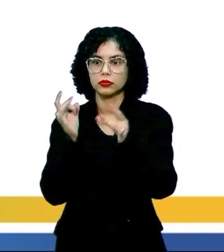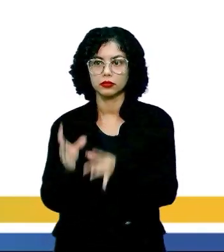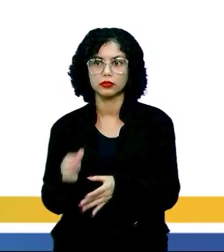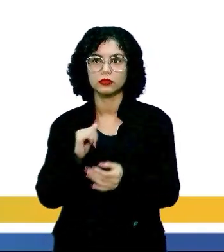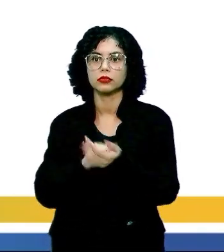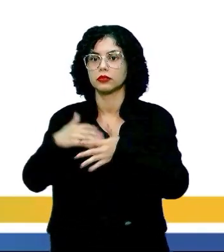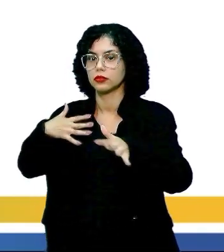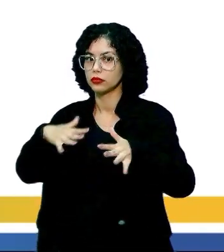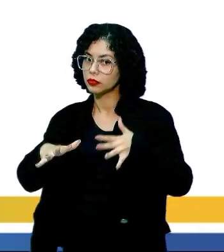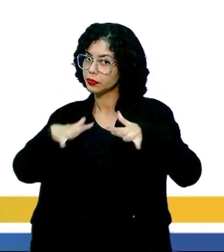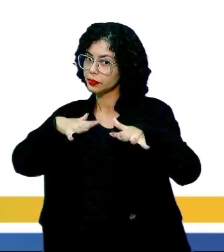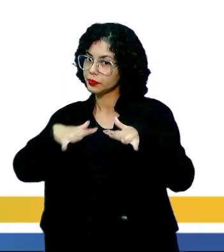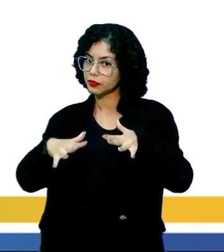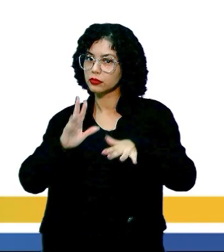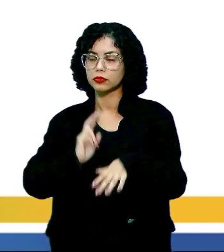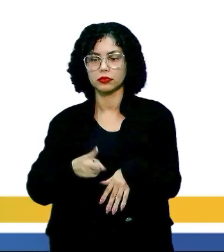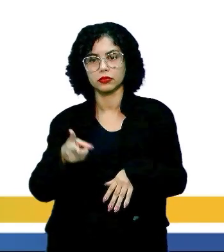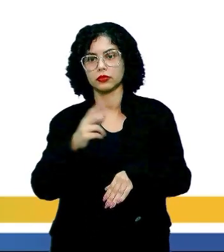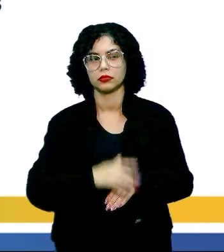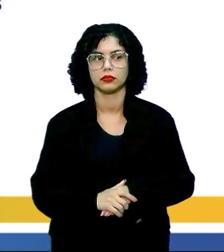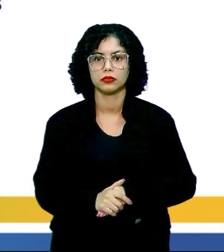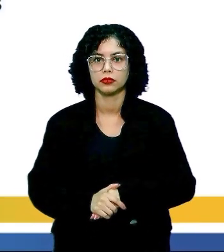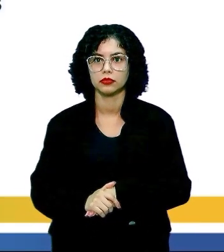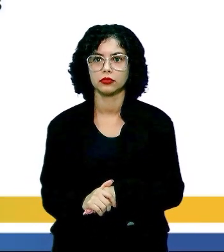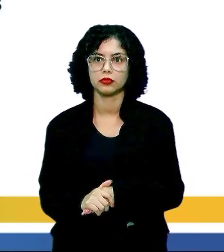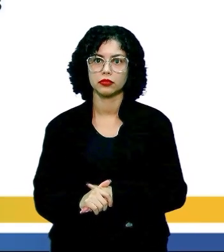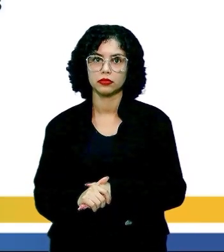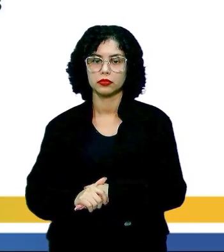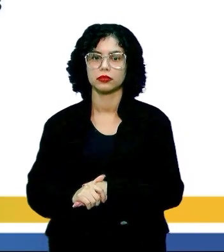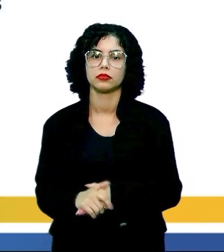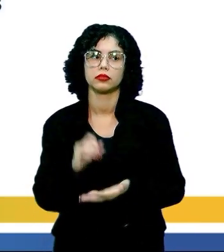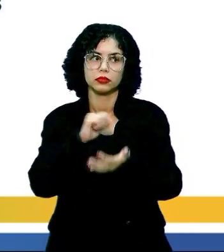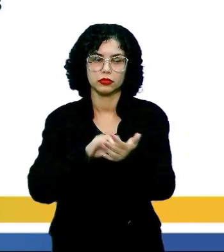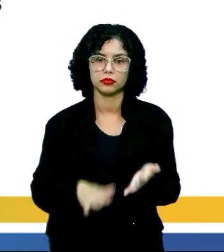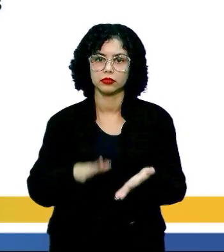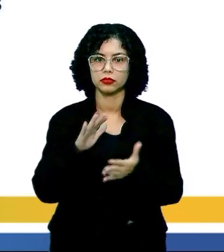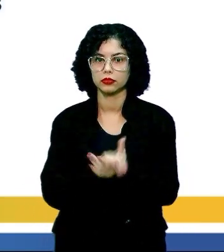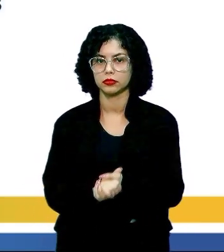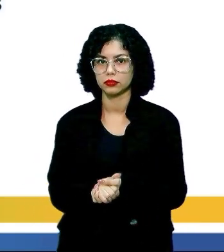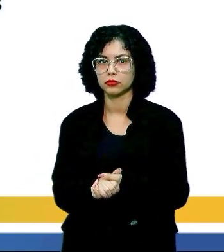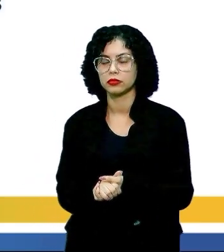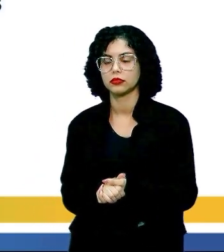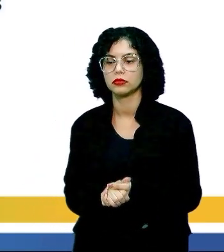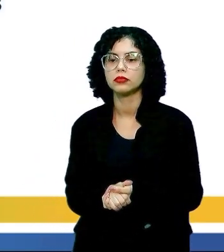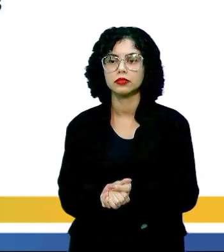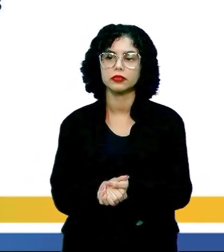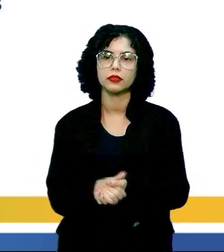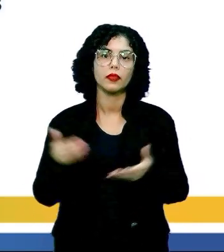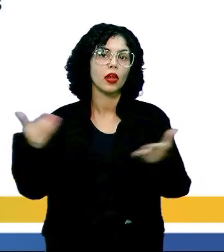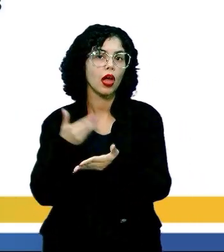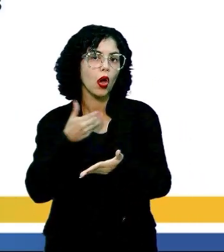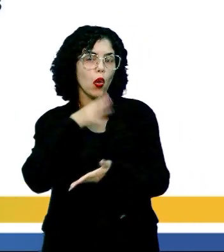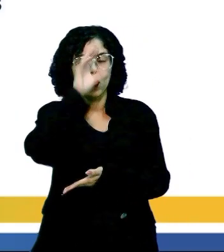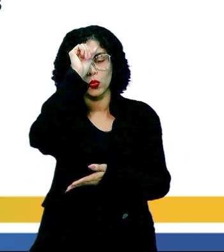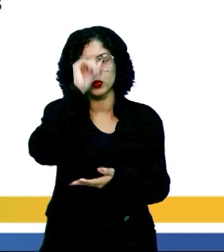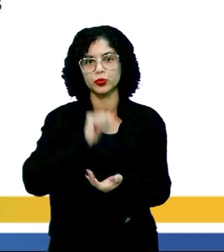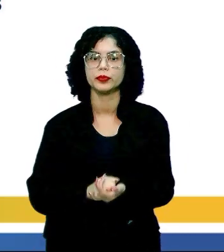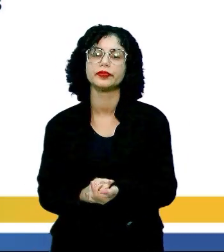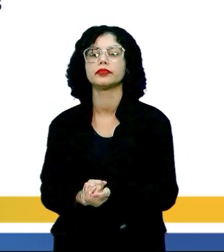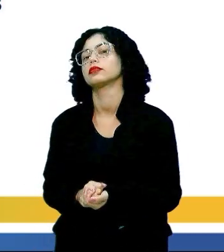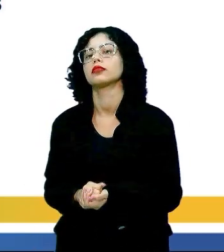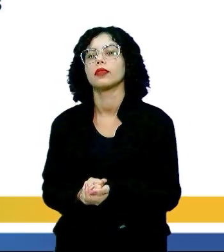que é mova-se e para a gente continuar o movimento a gente vai exercitar esse conhecimento que a gente obteve aqui